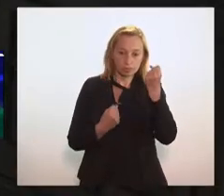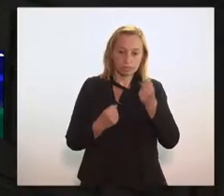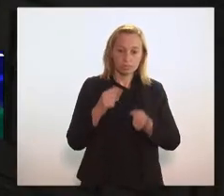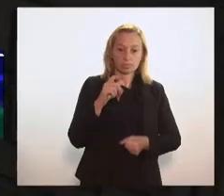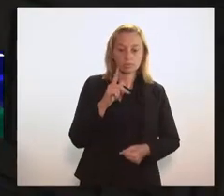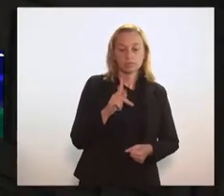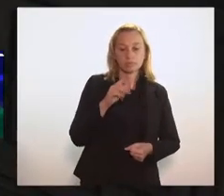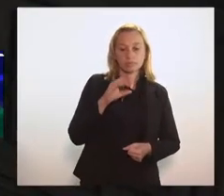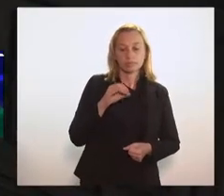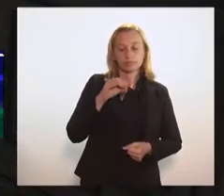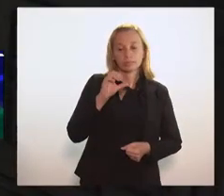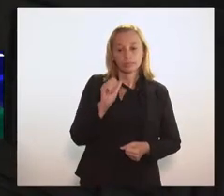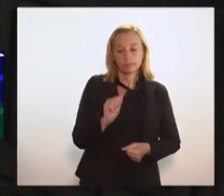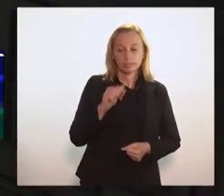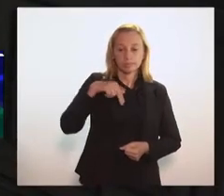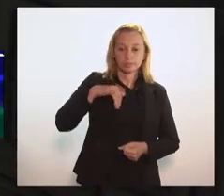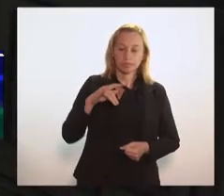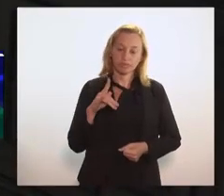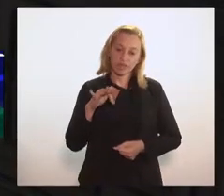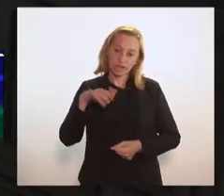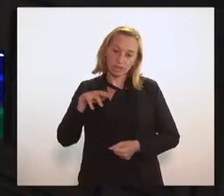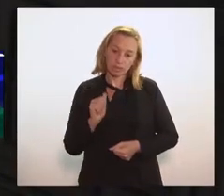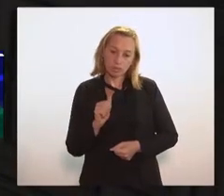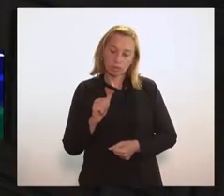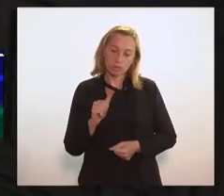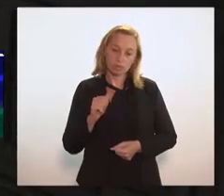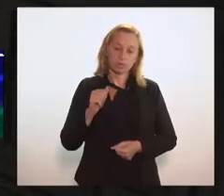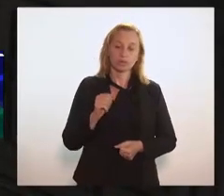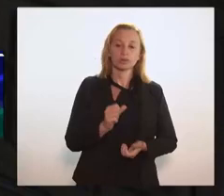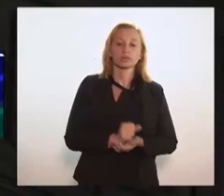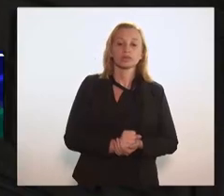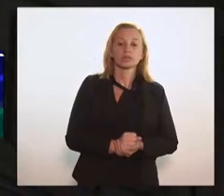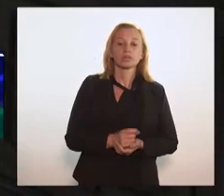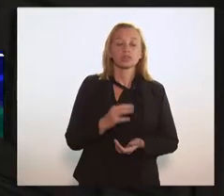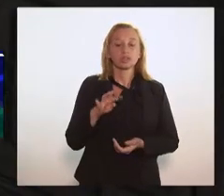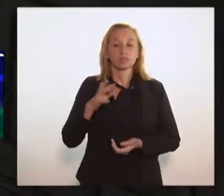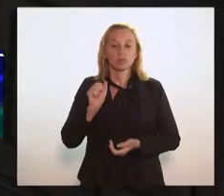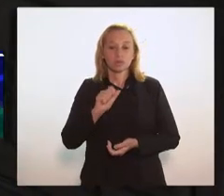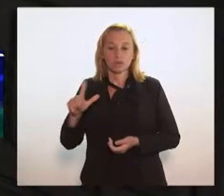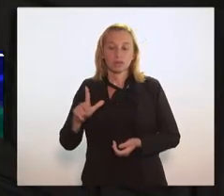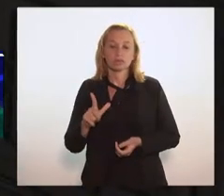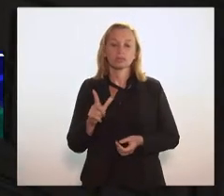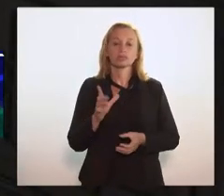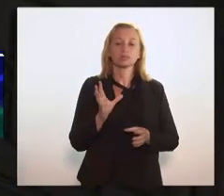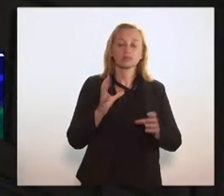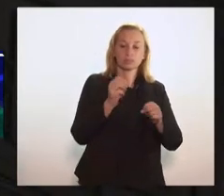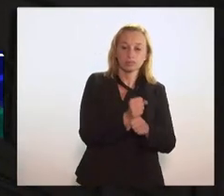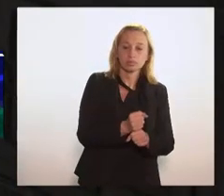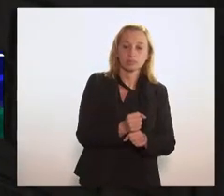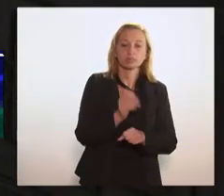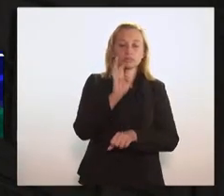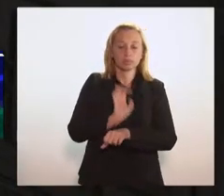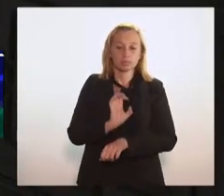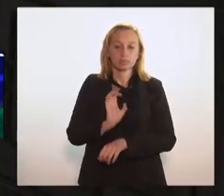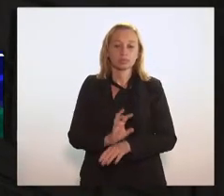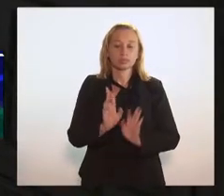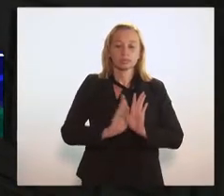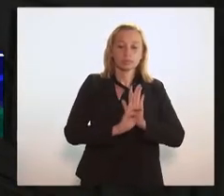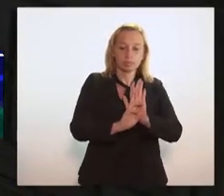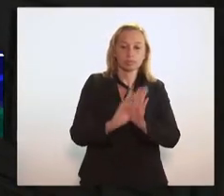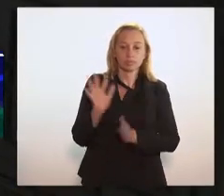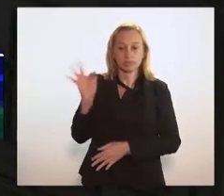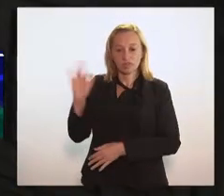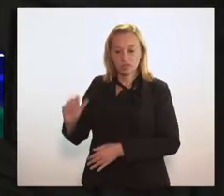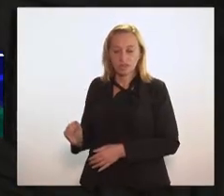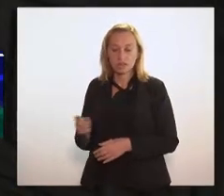dos moinhos aqui do Rio de Janeiro, Tribunal de Contas do Estado, MP e representantes da Fazenda, porque a